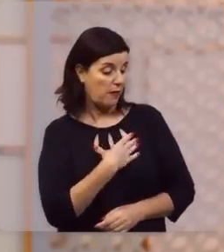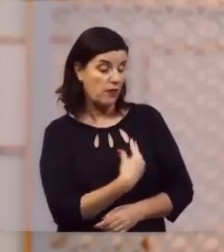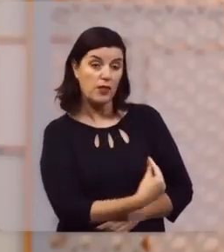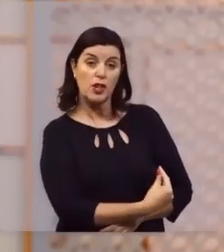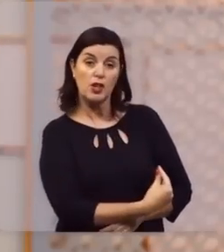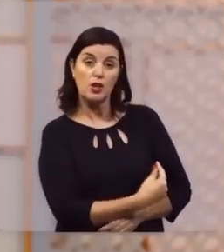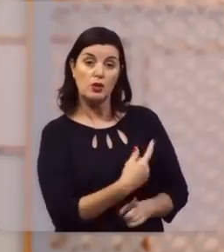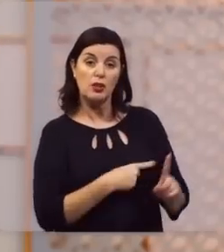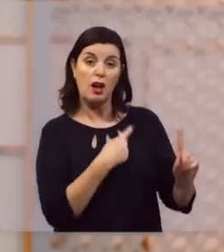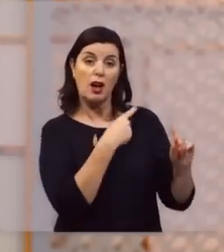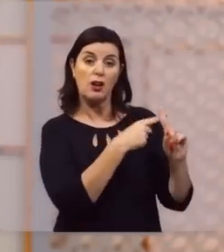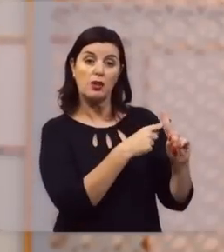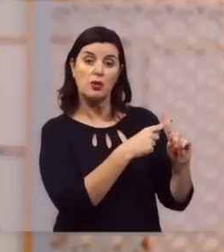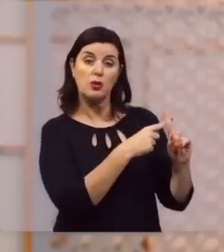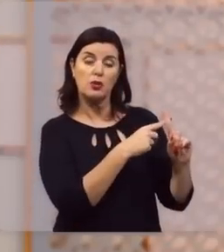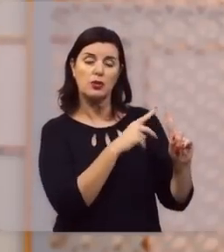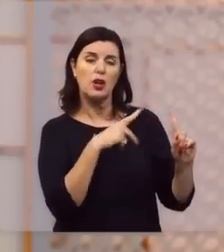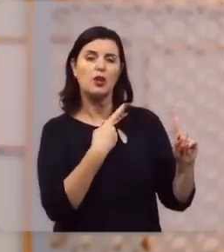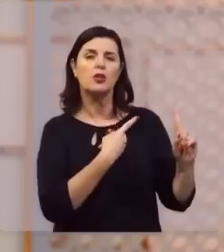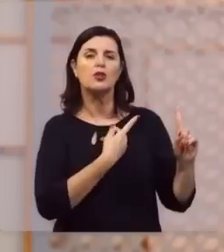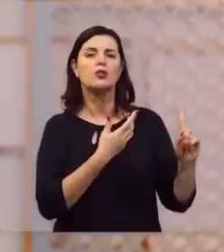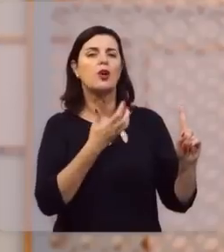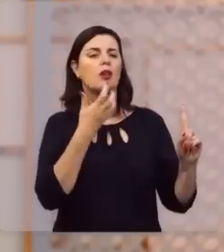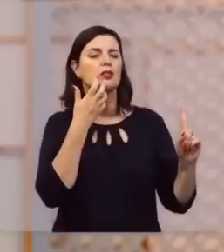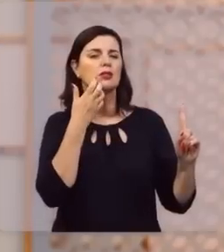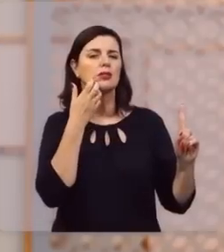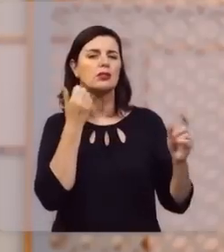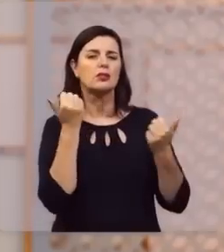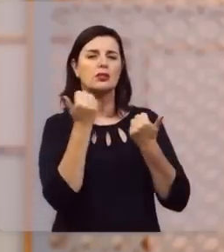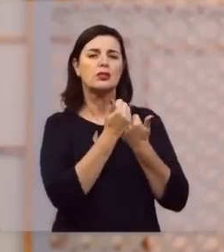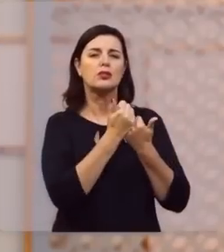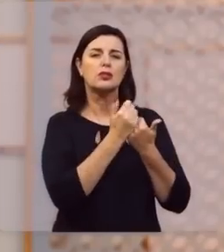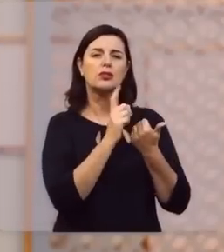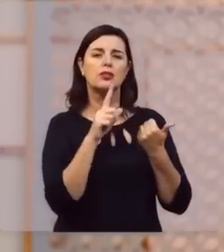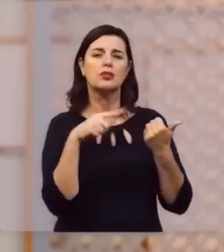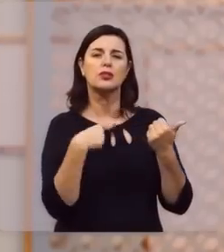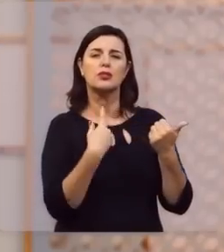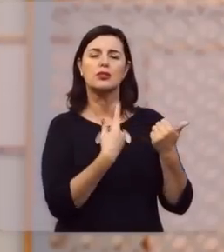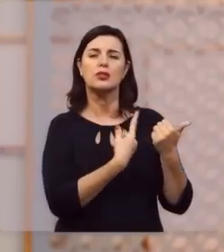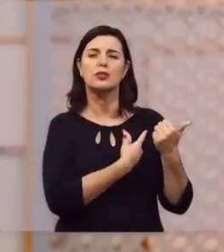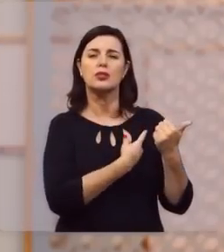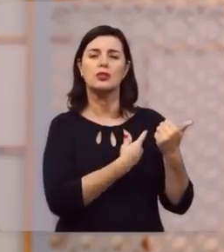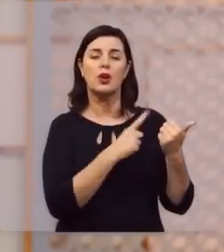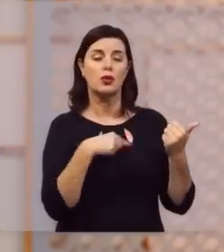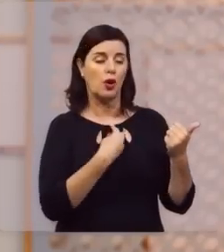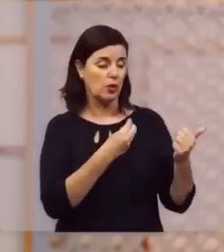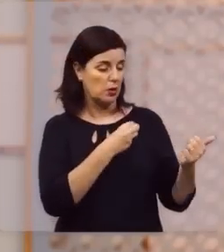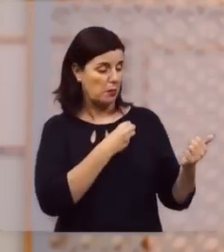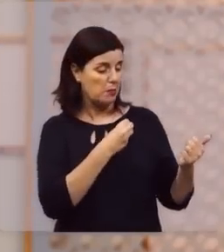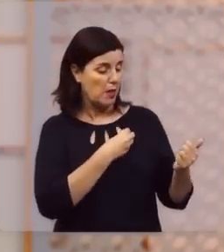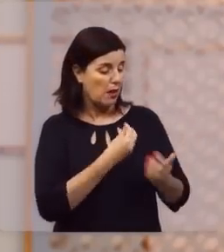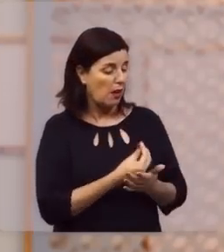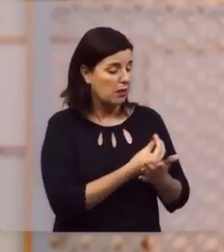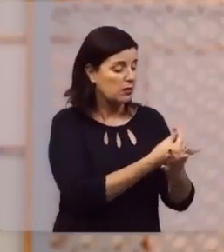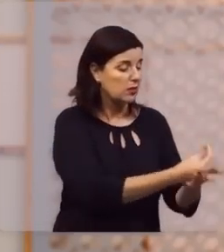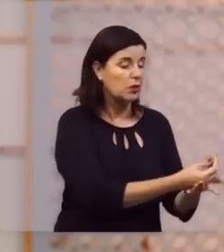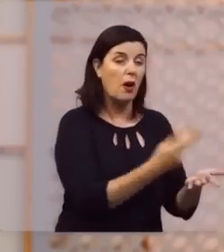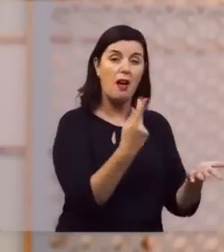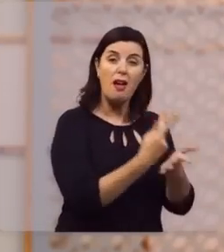filho na cruz como nosso fiador representante e substituto as nossas transgressões